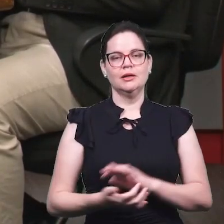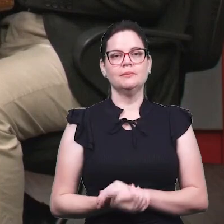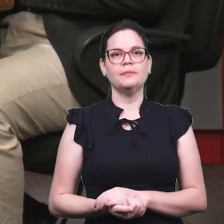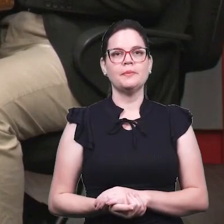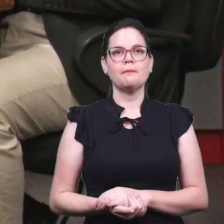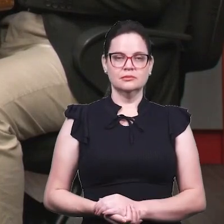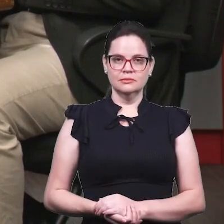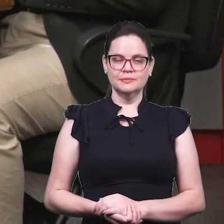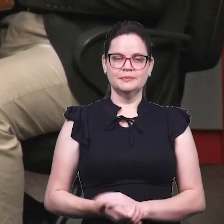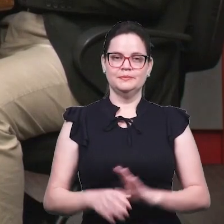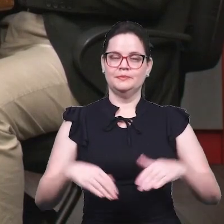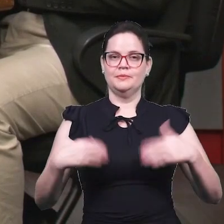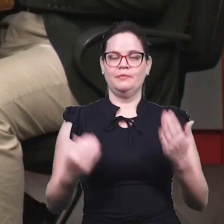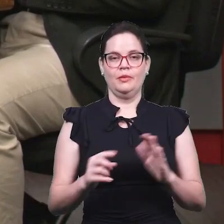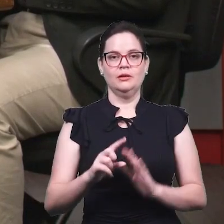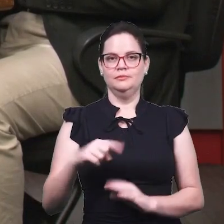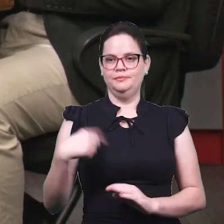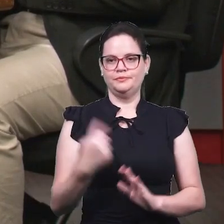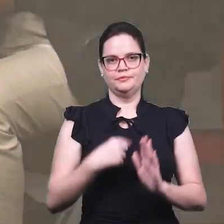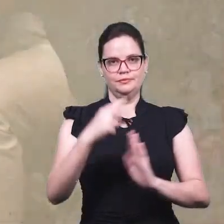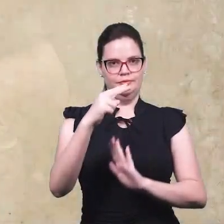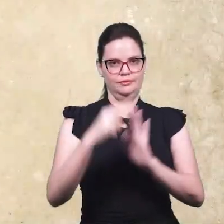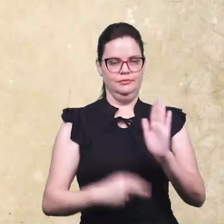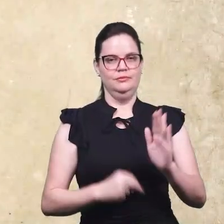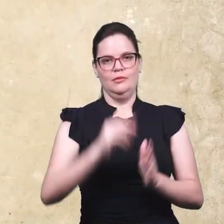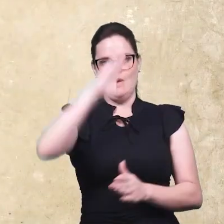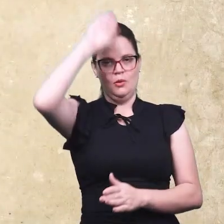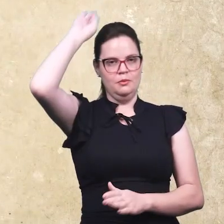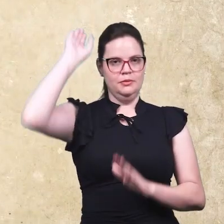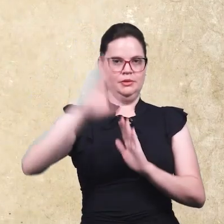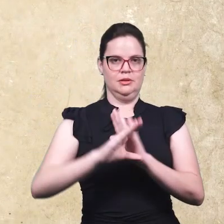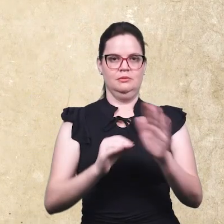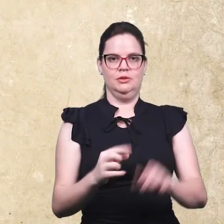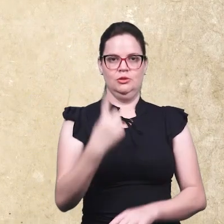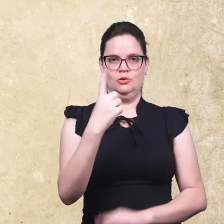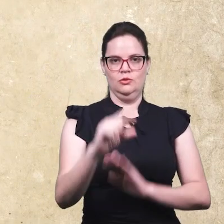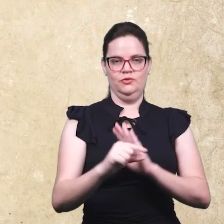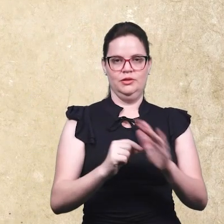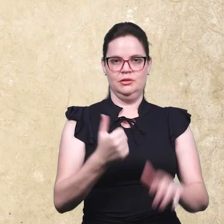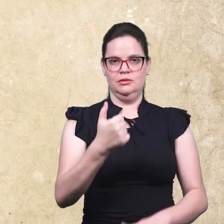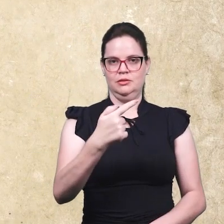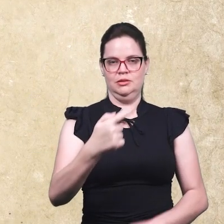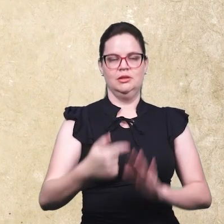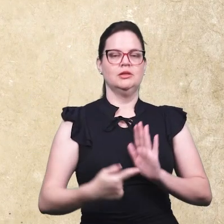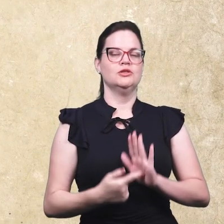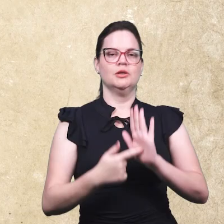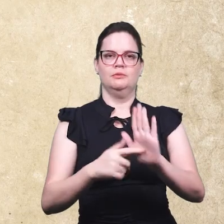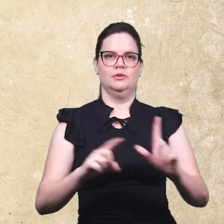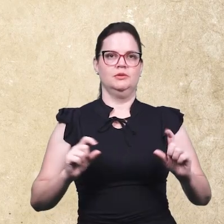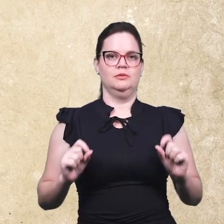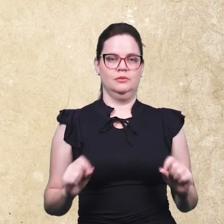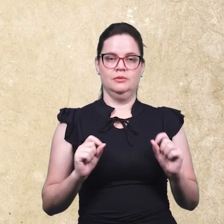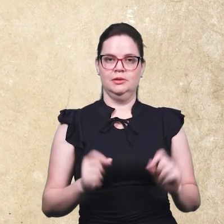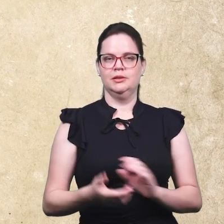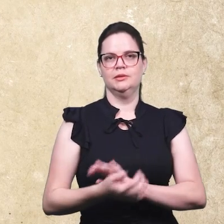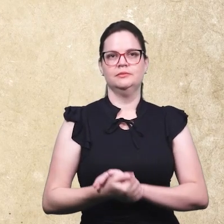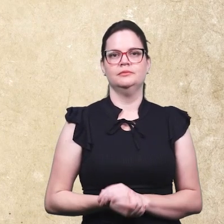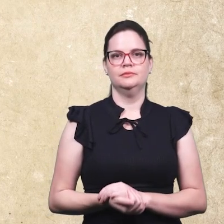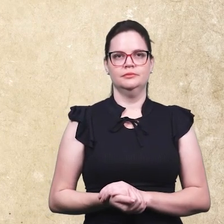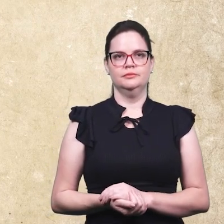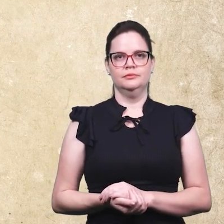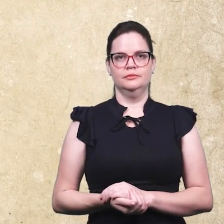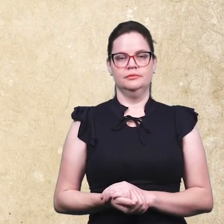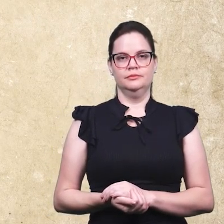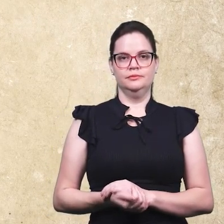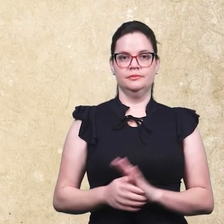sobre essa carta. Eu vou ler um texto que está em Romanos capítulo 1, verso 17, que diz assim: